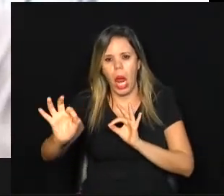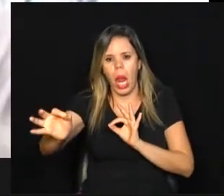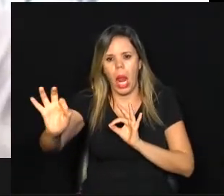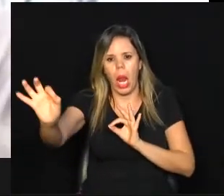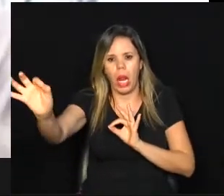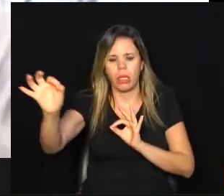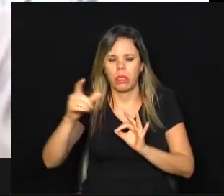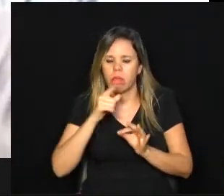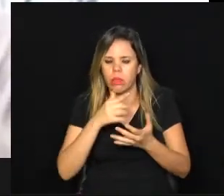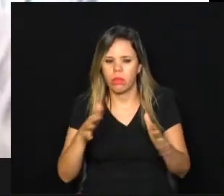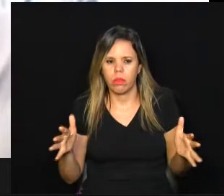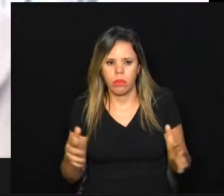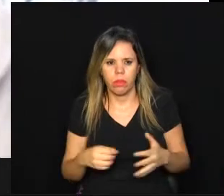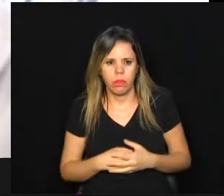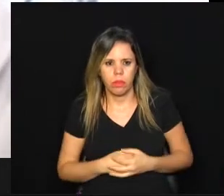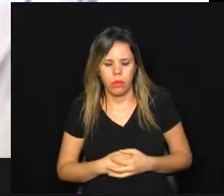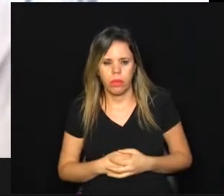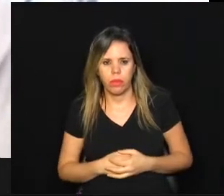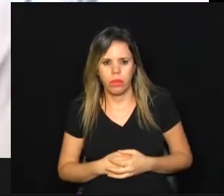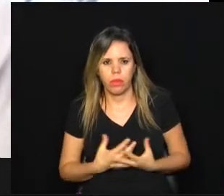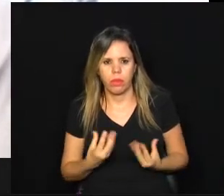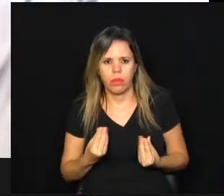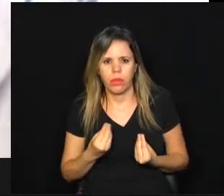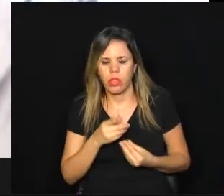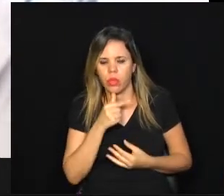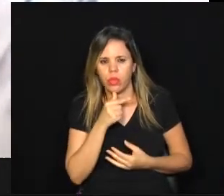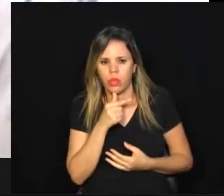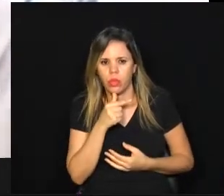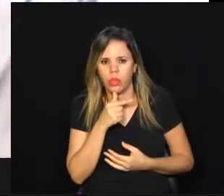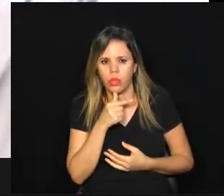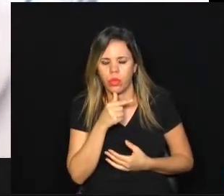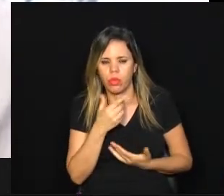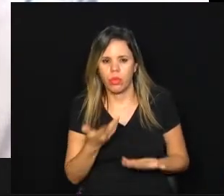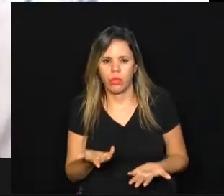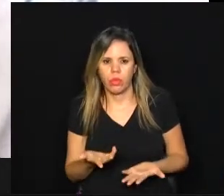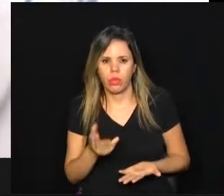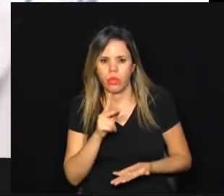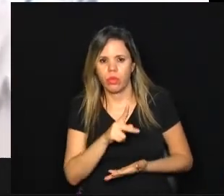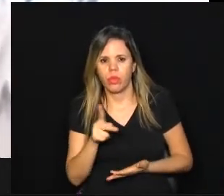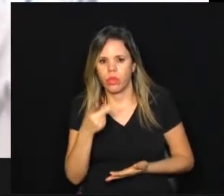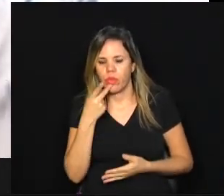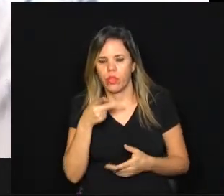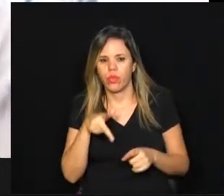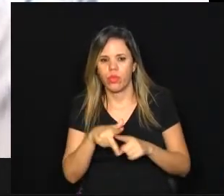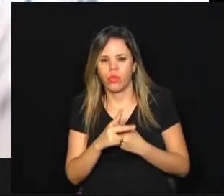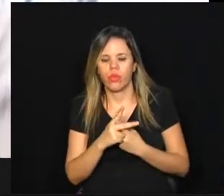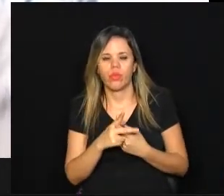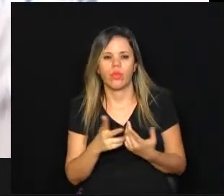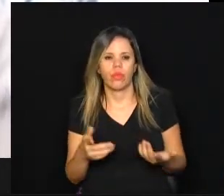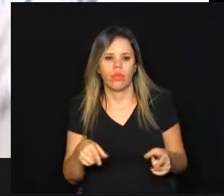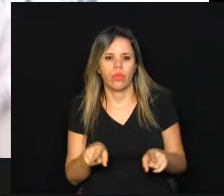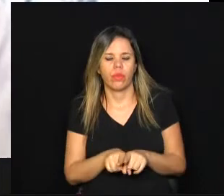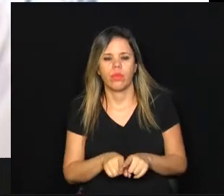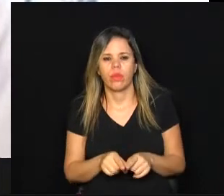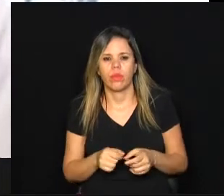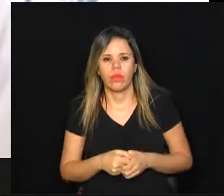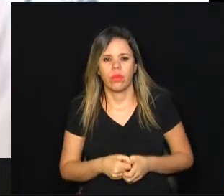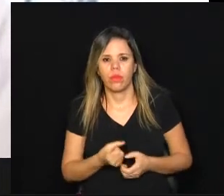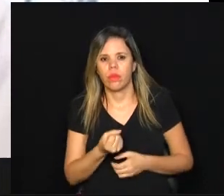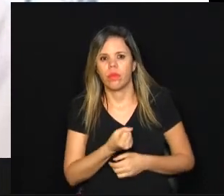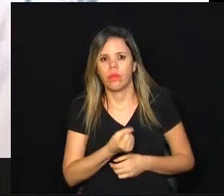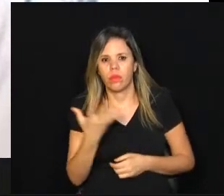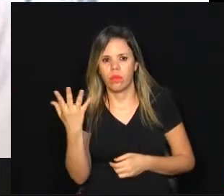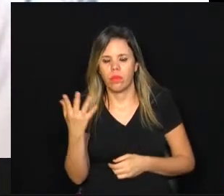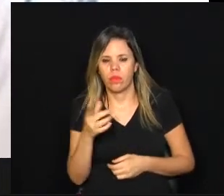nós temos, com tanta água, eu não lembro, não sei se o professor me corrigiu, o Rossini também, mas a